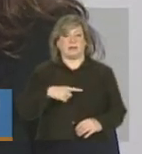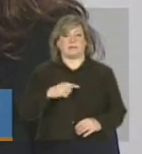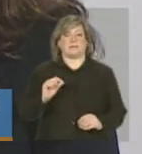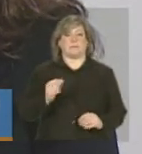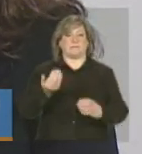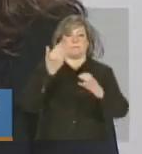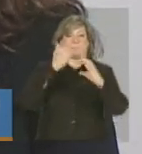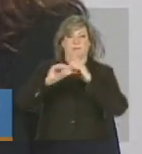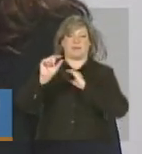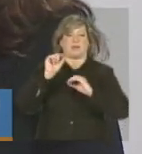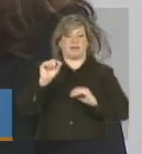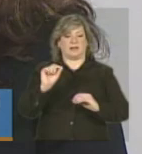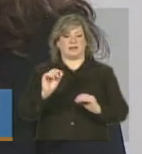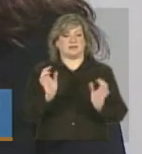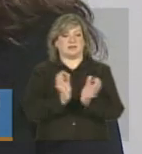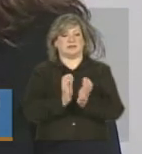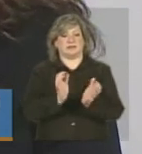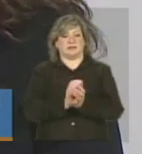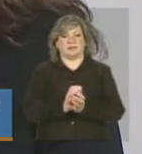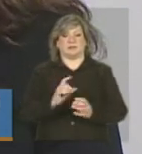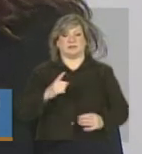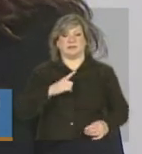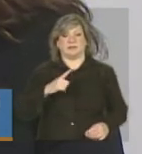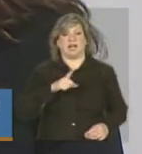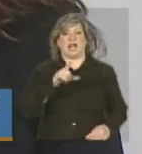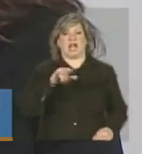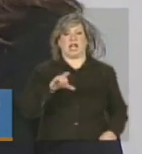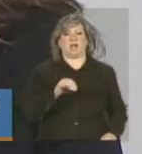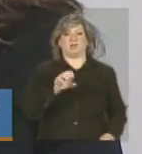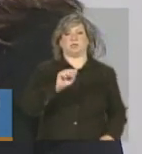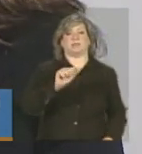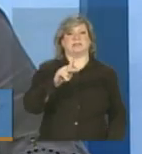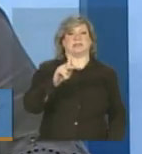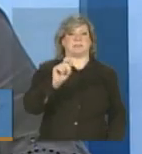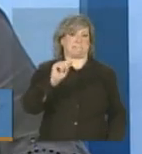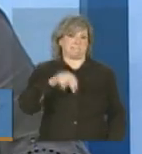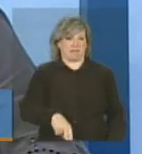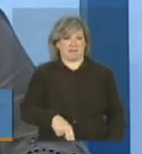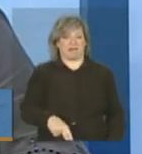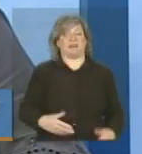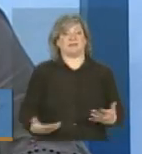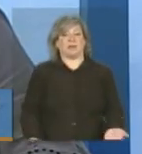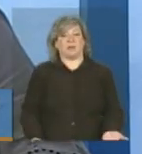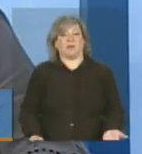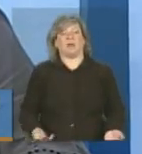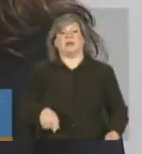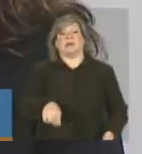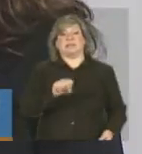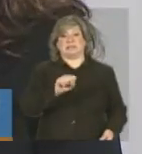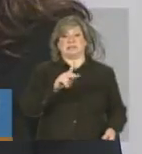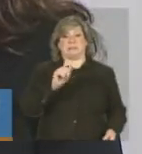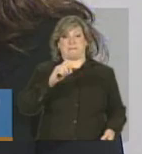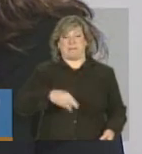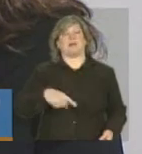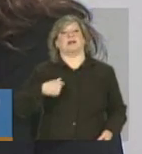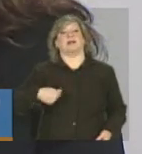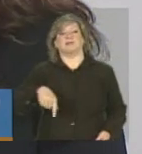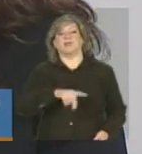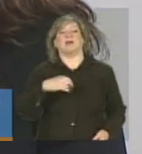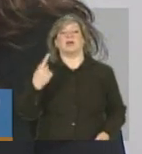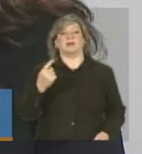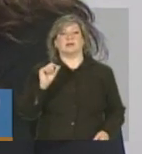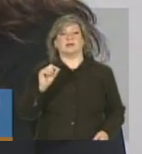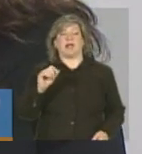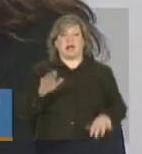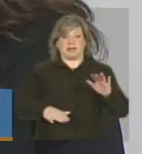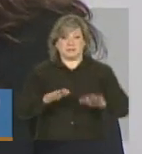que estão enviando a senha na caixa de lixo eletrônico e de spam. Então, é muito comum a gente estar atendendo